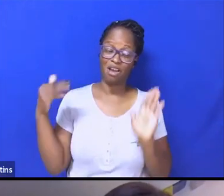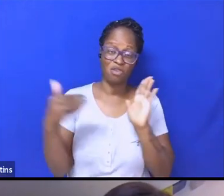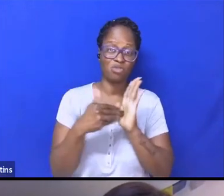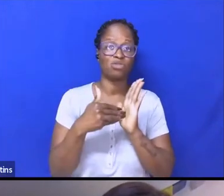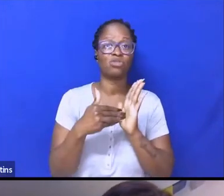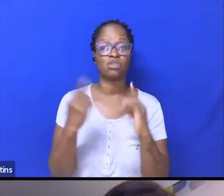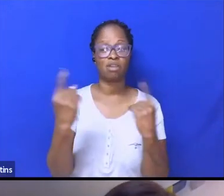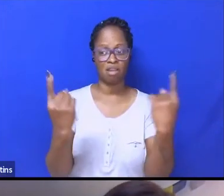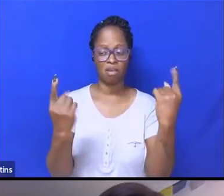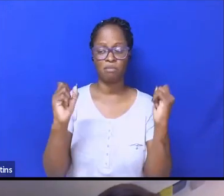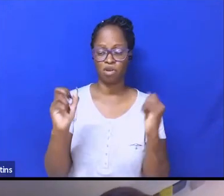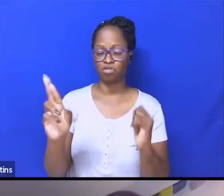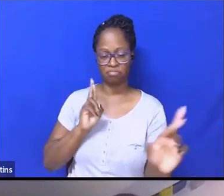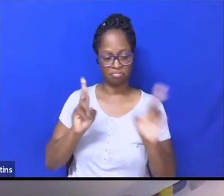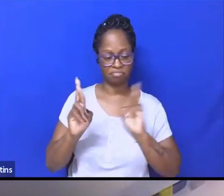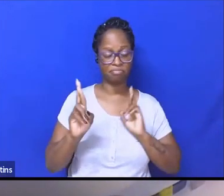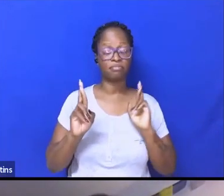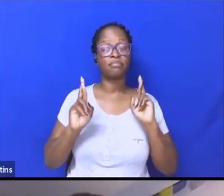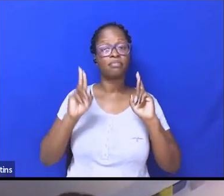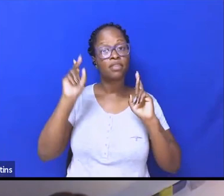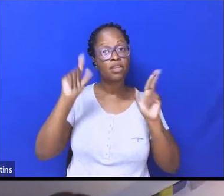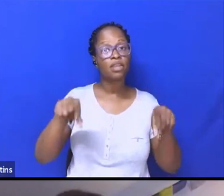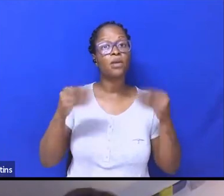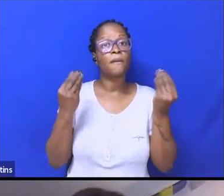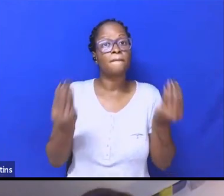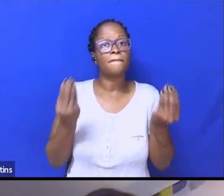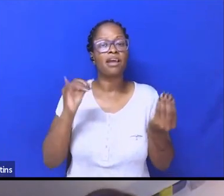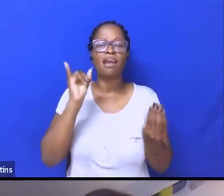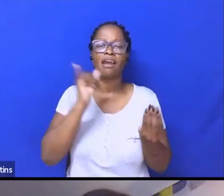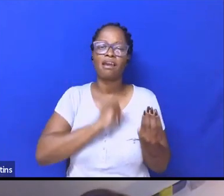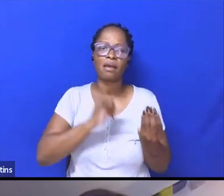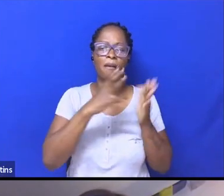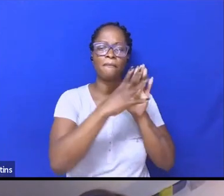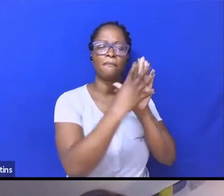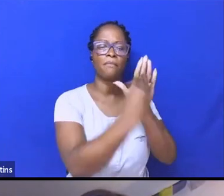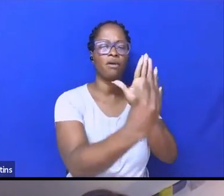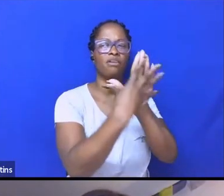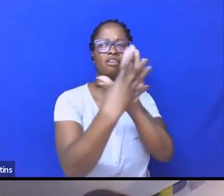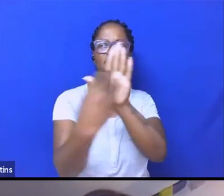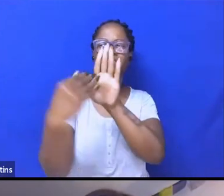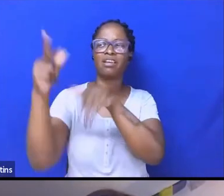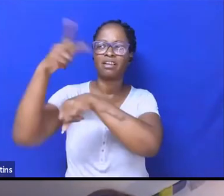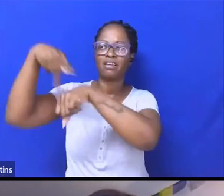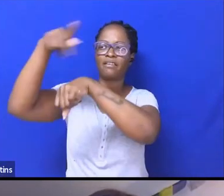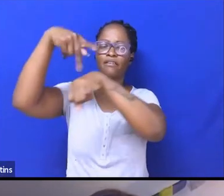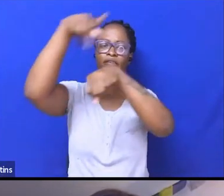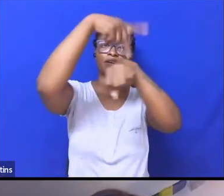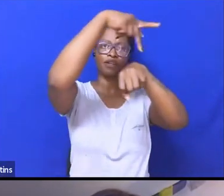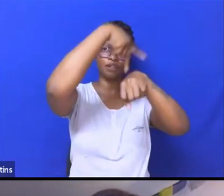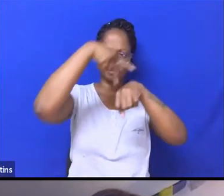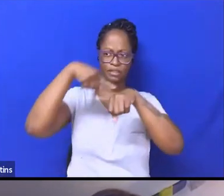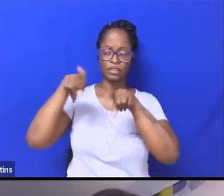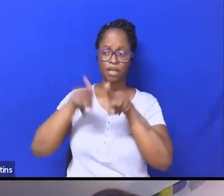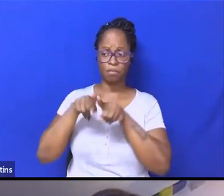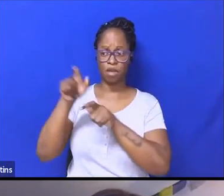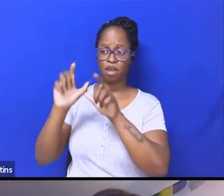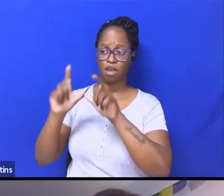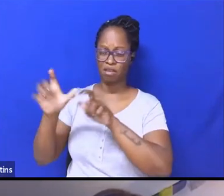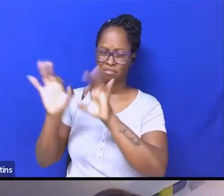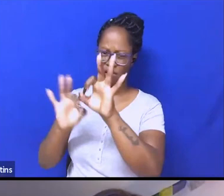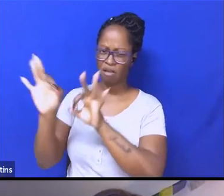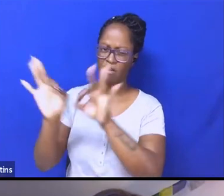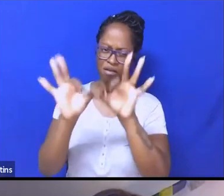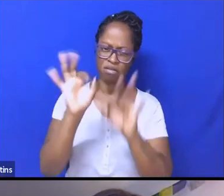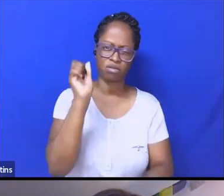que é realmente até para servir de exemplo para outros países para outras organizações mulheres que estão se organizando também